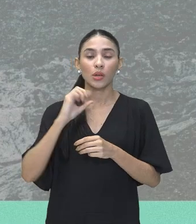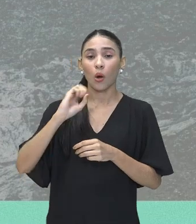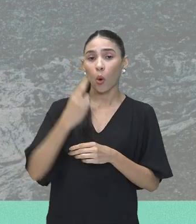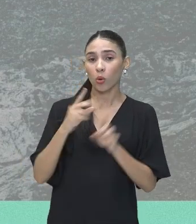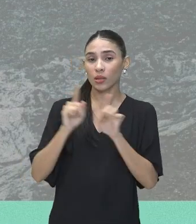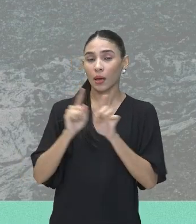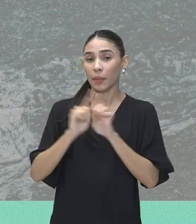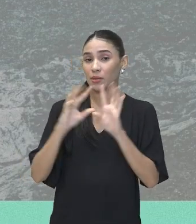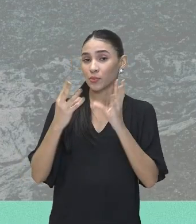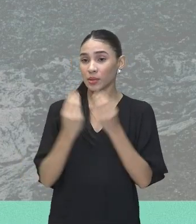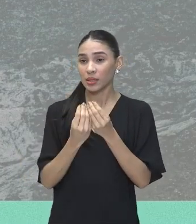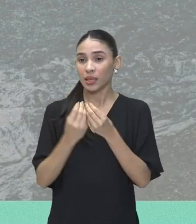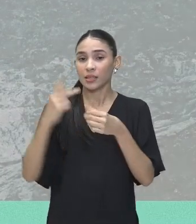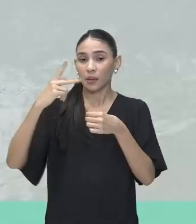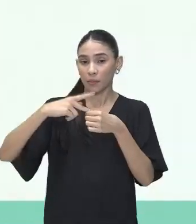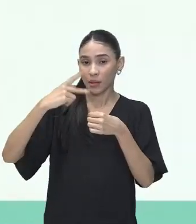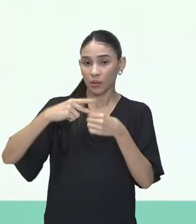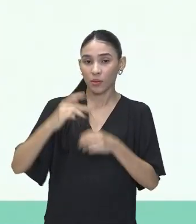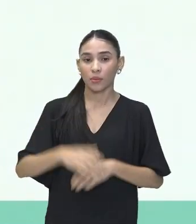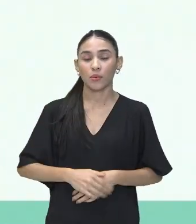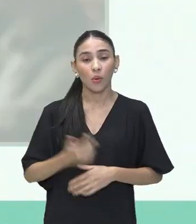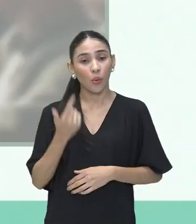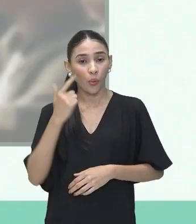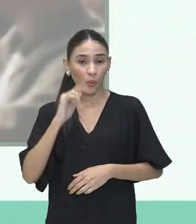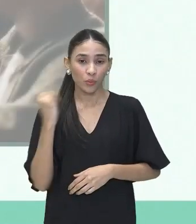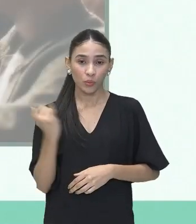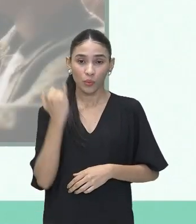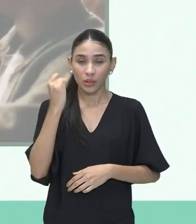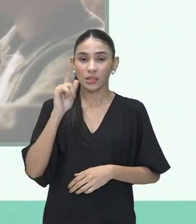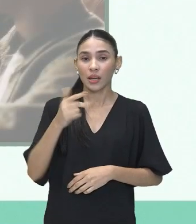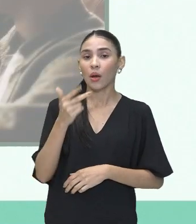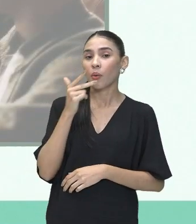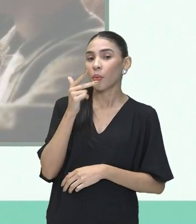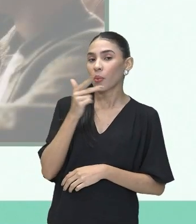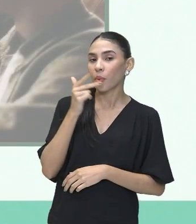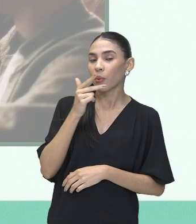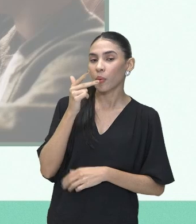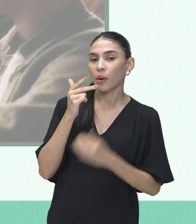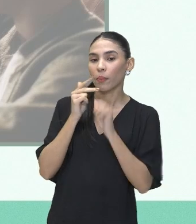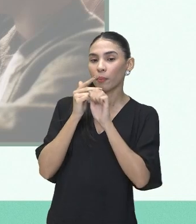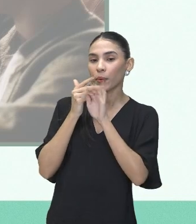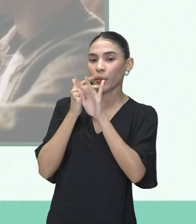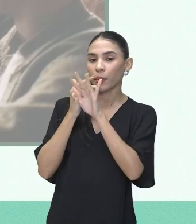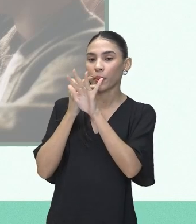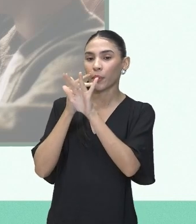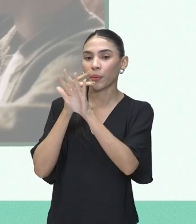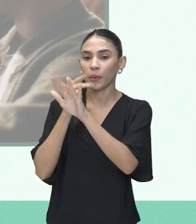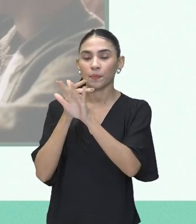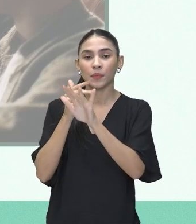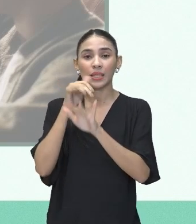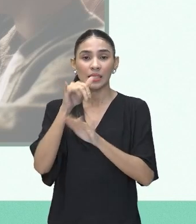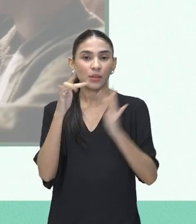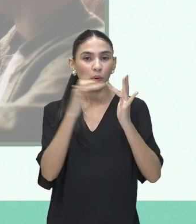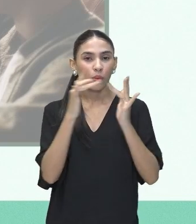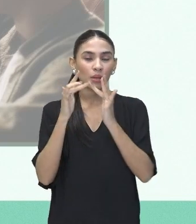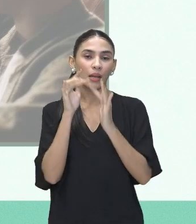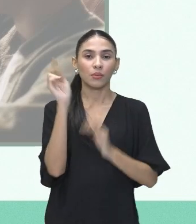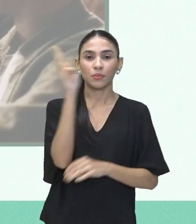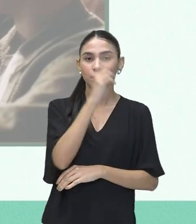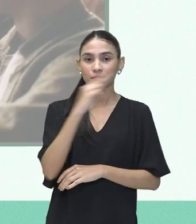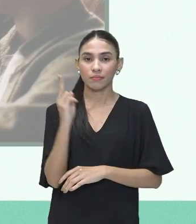petróleo. Outra fonte importante é a fumaça de cigarros. Uma vez presente no ar atmosférico, pode